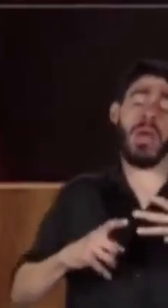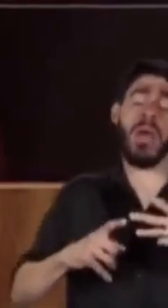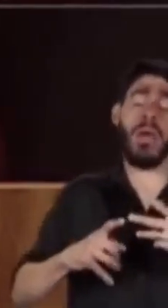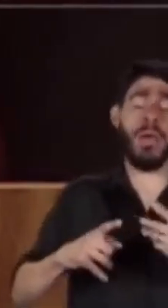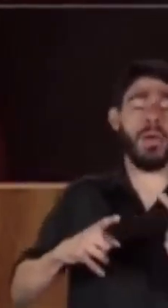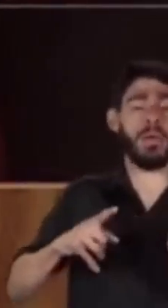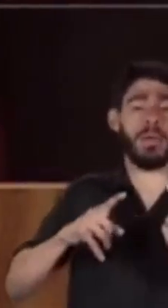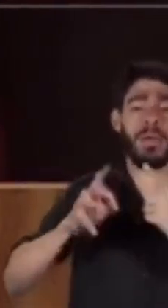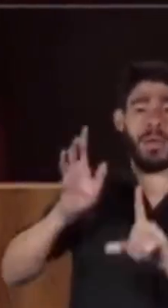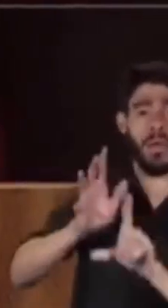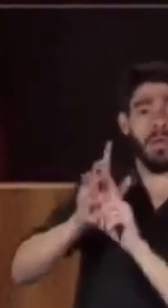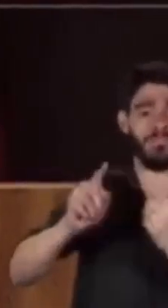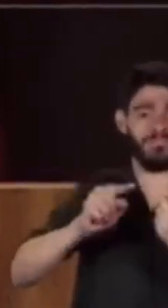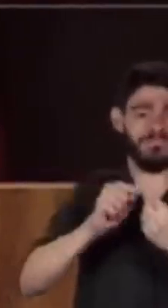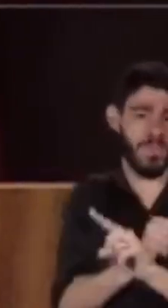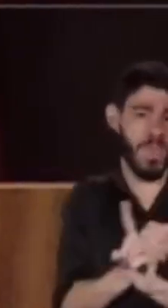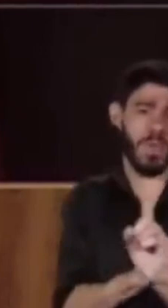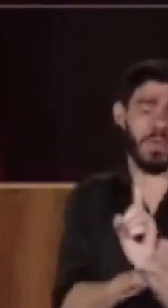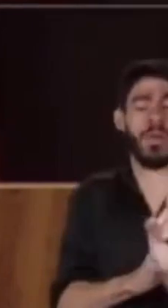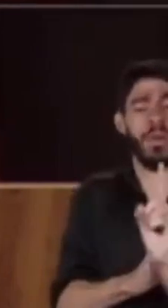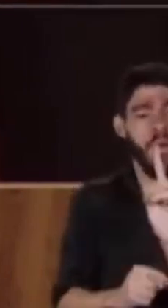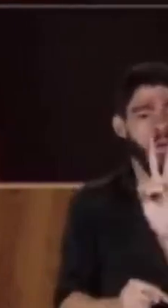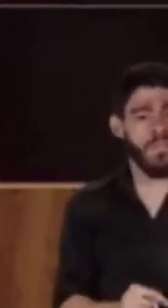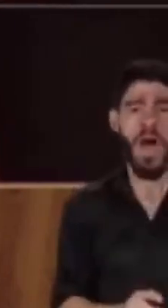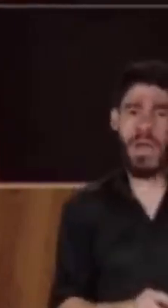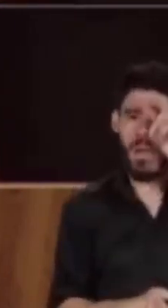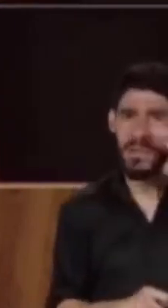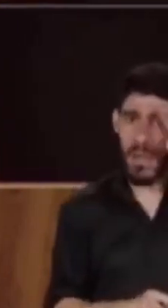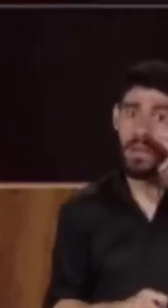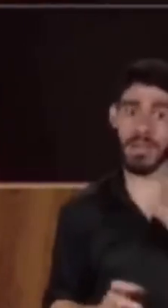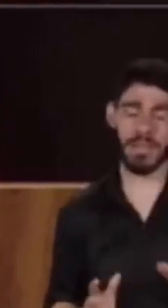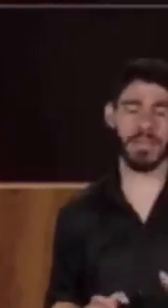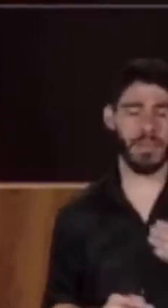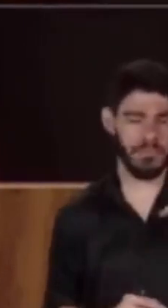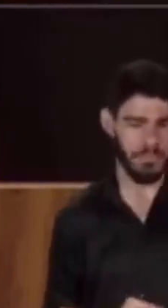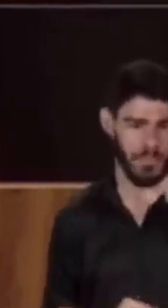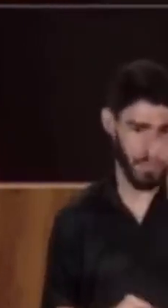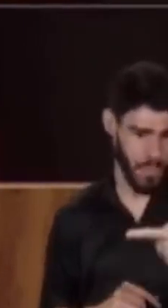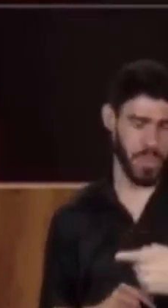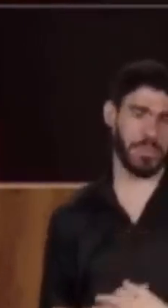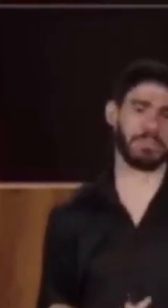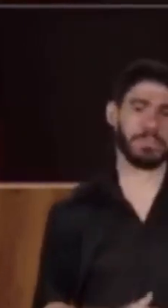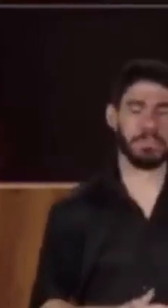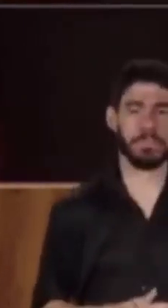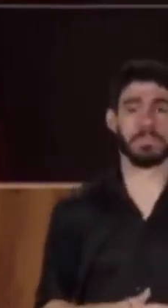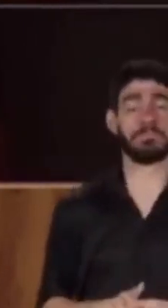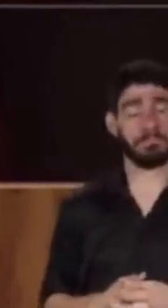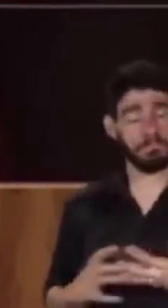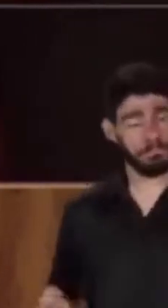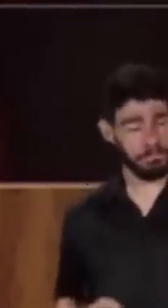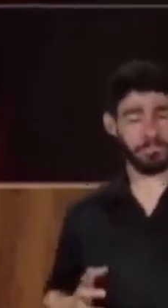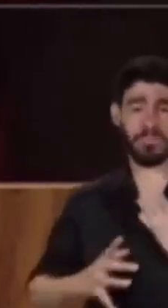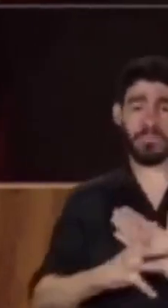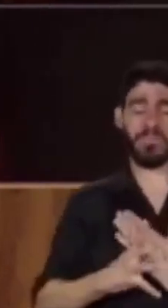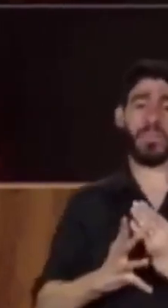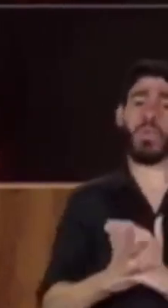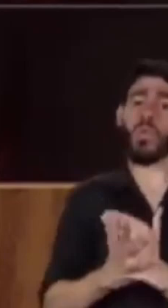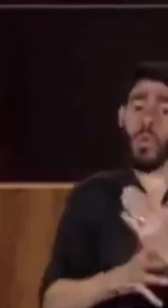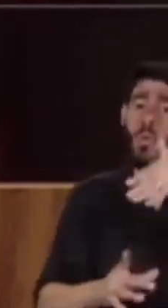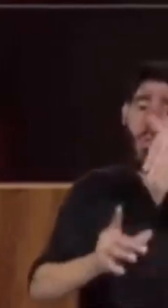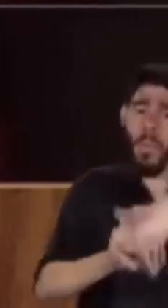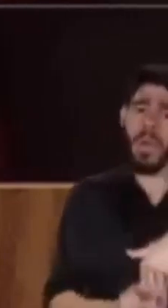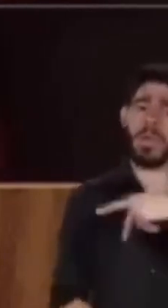do processo, Benedito Gonçalves, para incluir como prova no caso uma minuta de estado de defesa encontrada